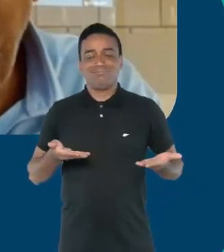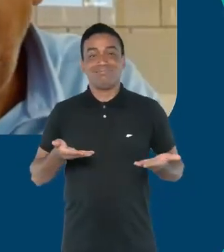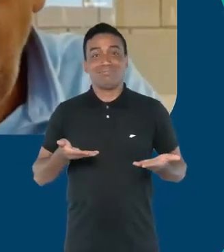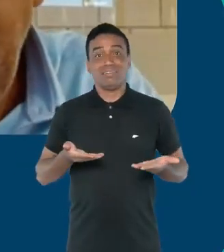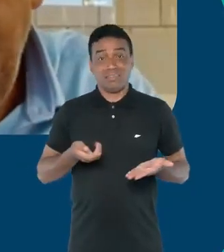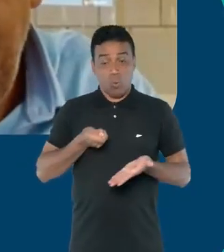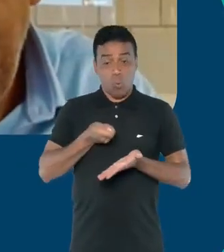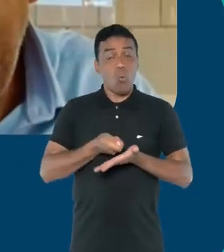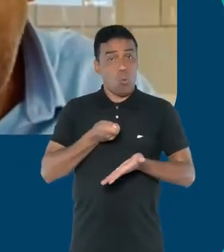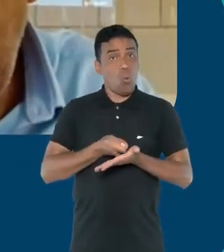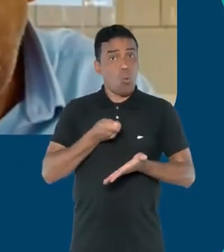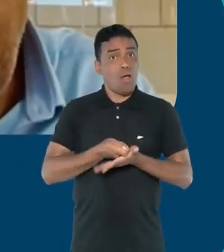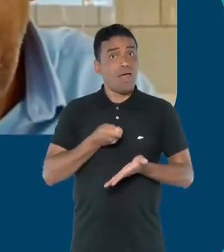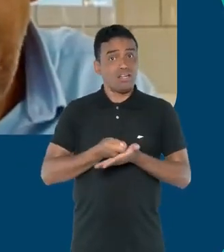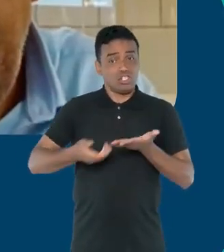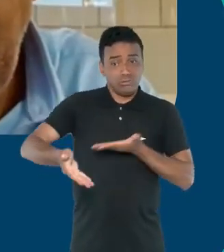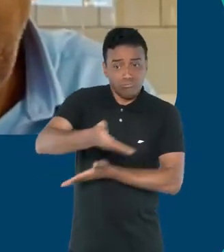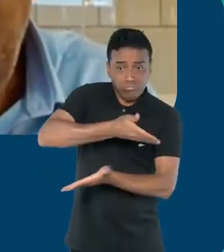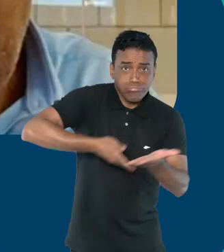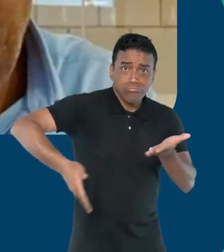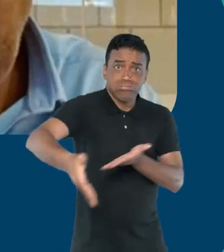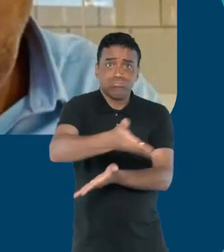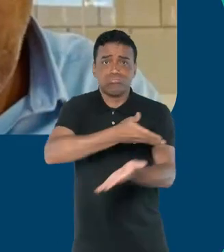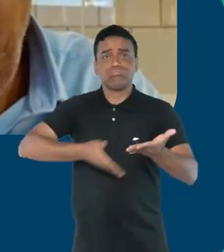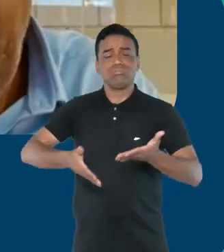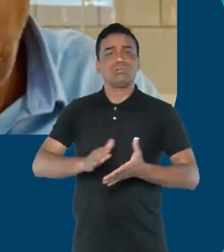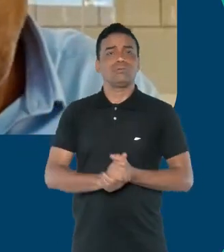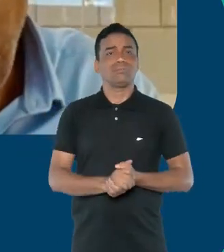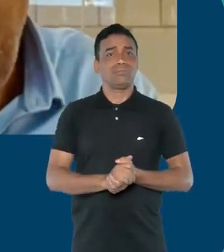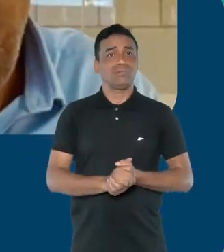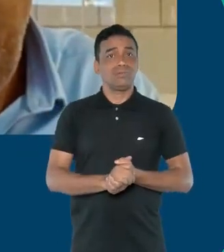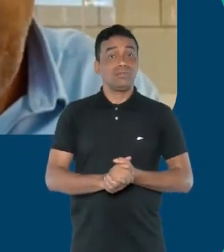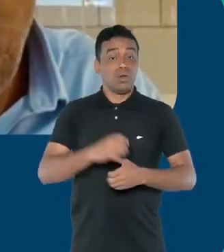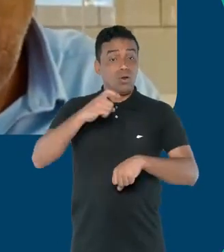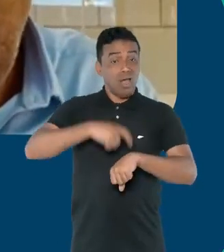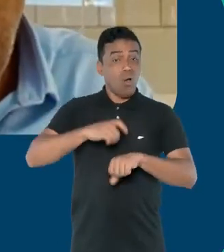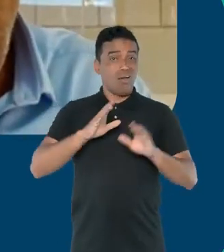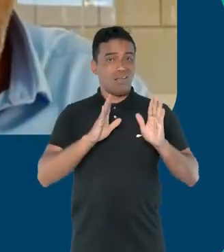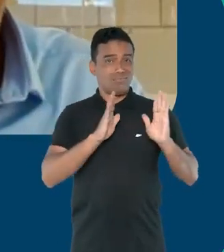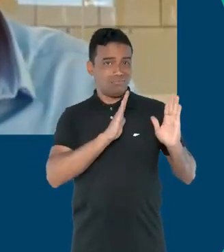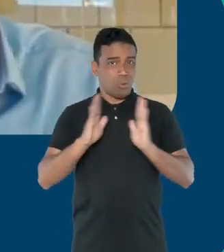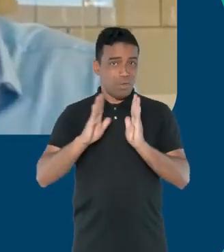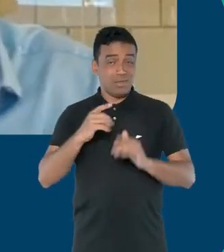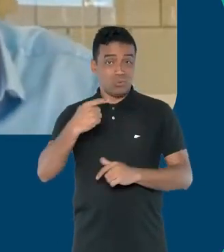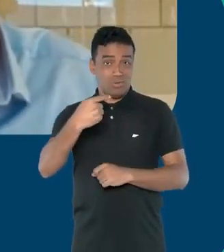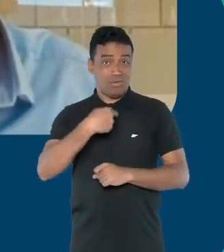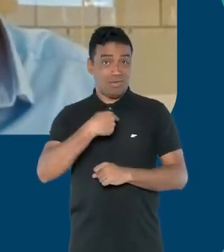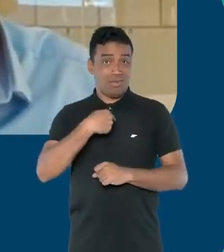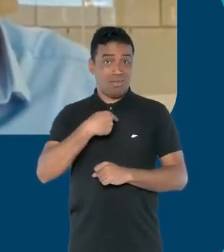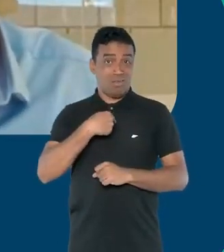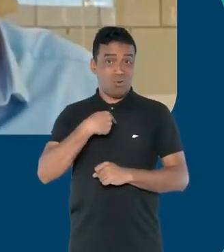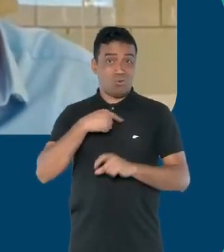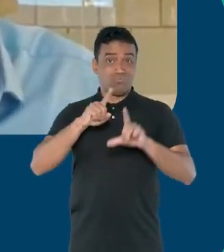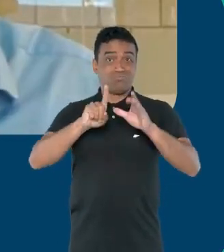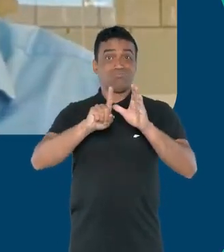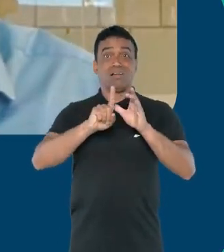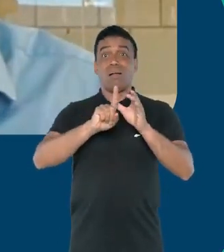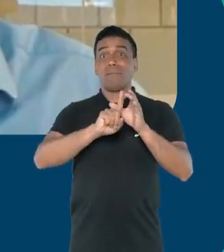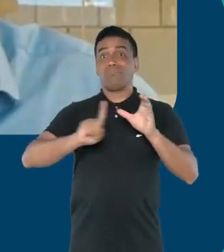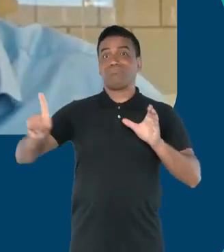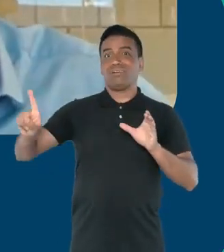e de garantir, né, essa sociabilidade, a partir do momento em que eu deixo